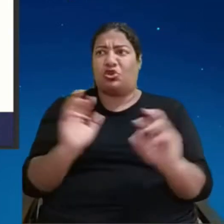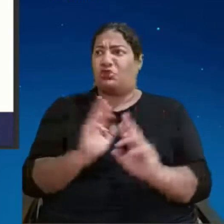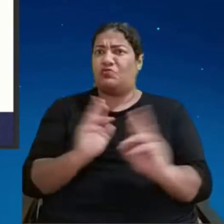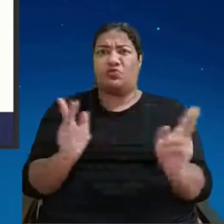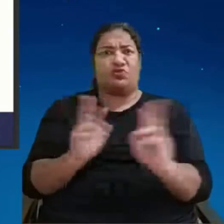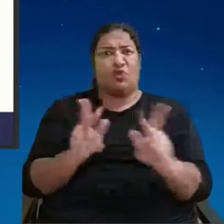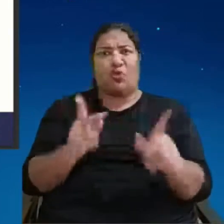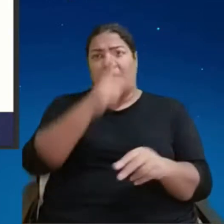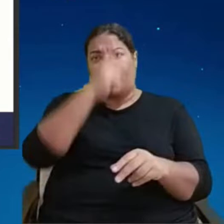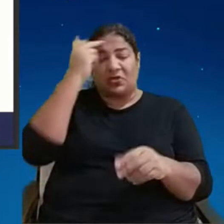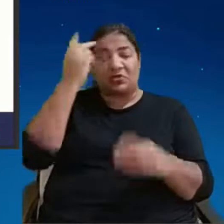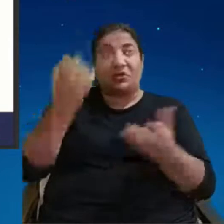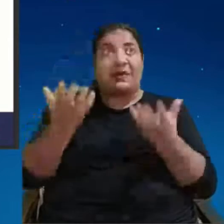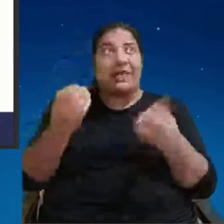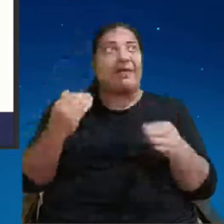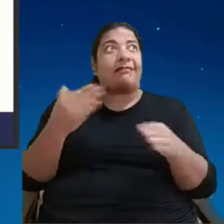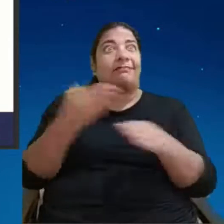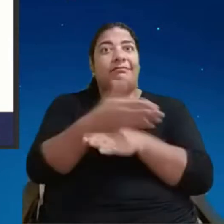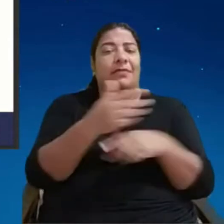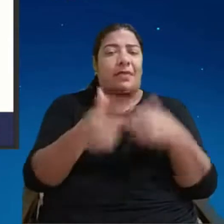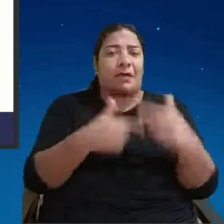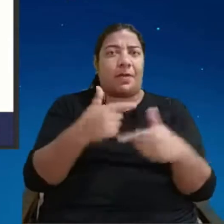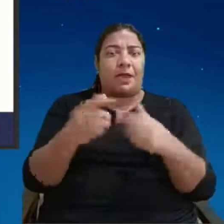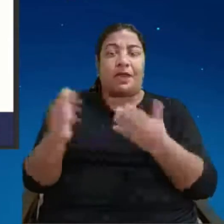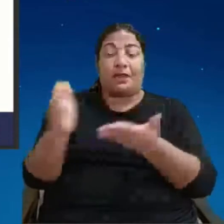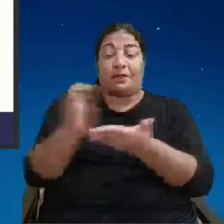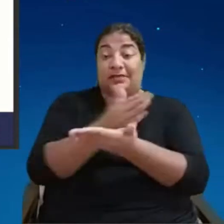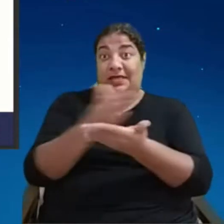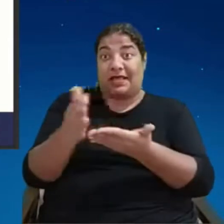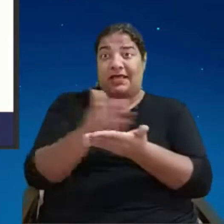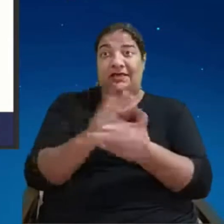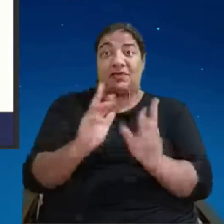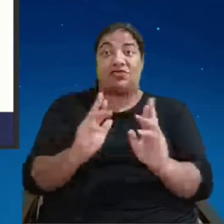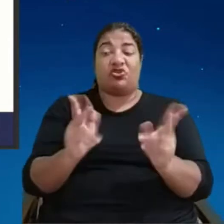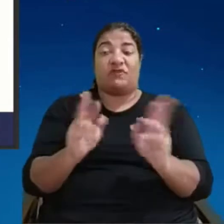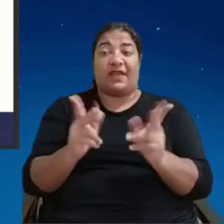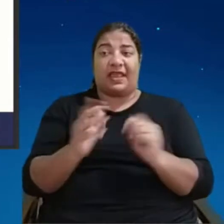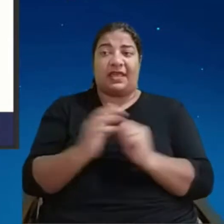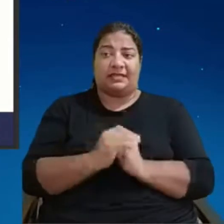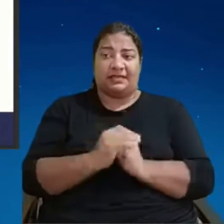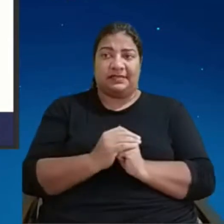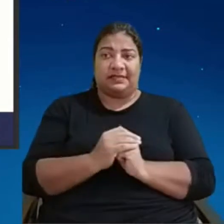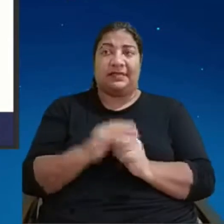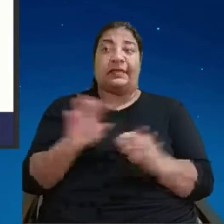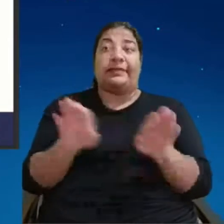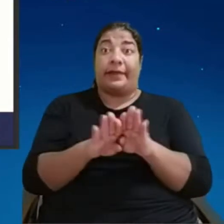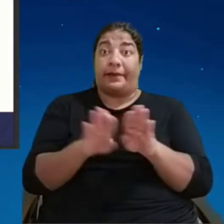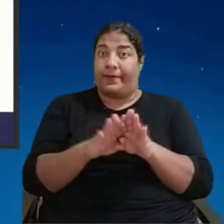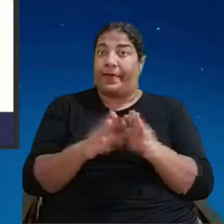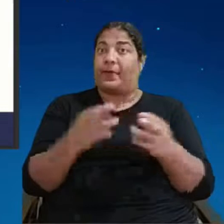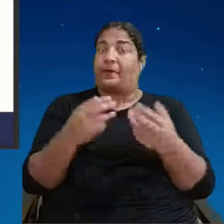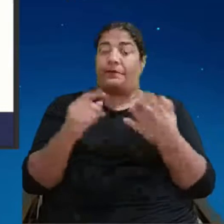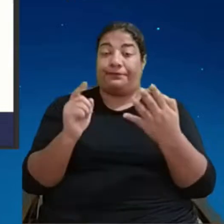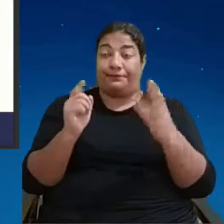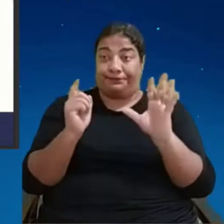diminuir o custo, né? E aí vamos às novidades, né, que estão aí assolando, né,